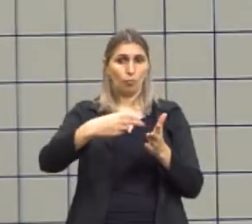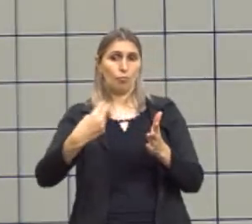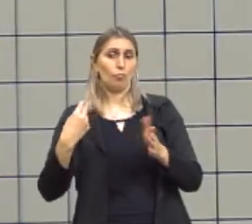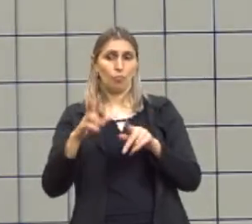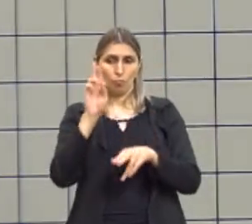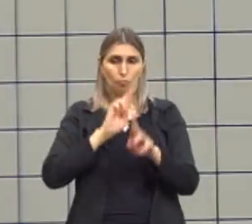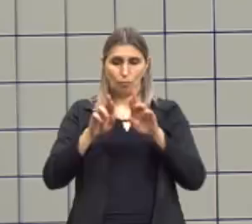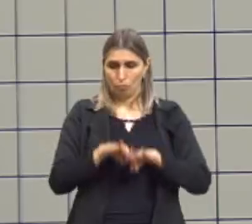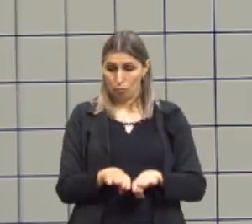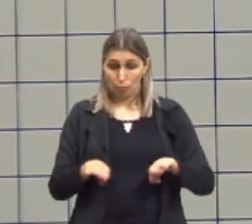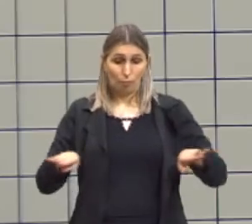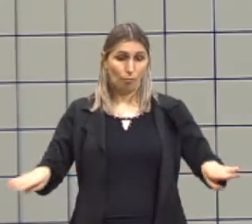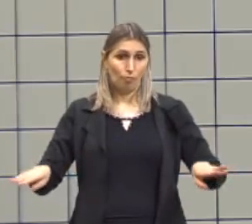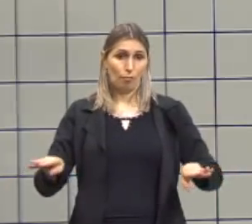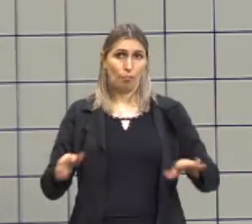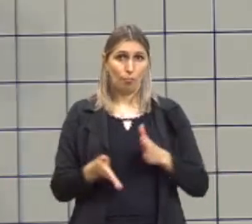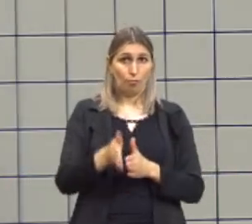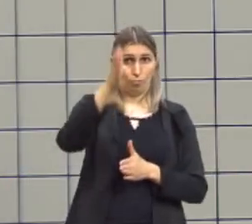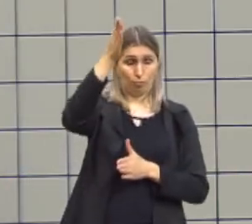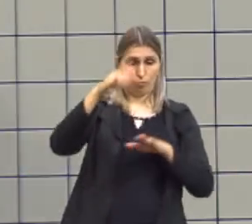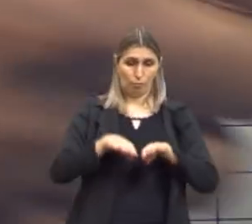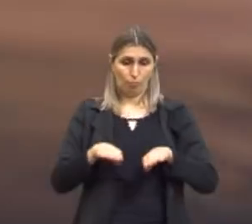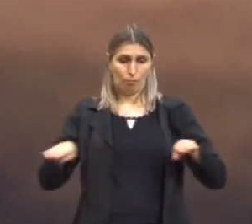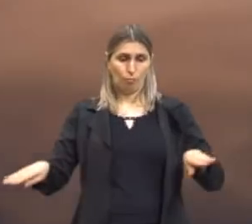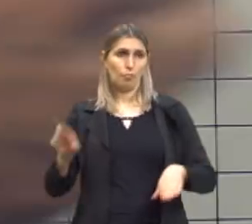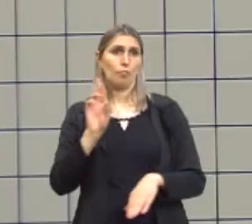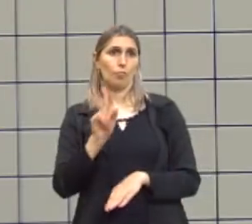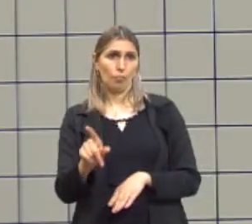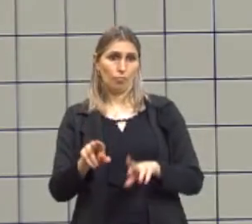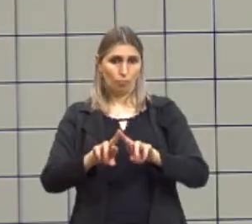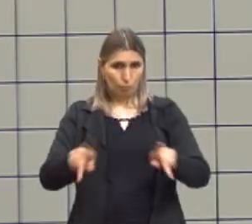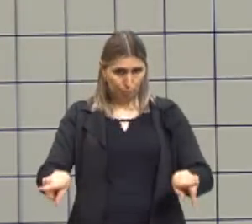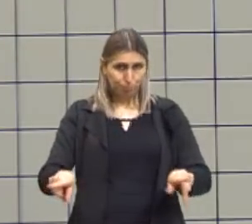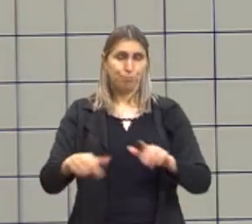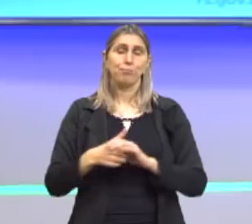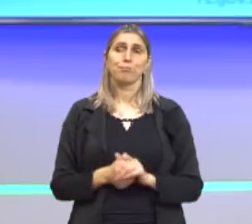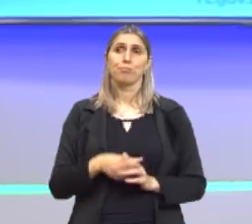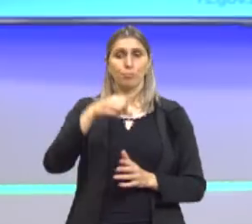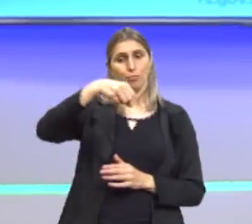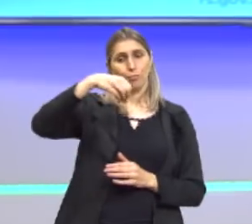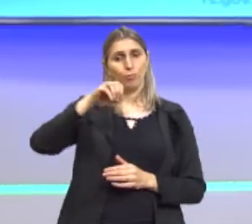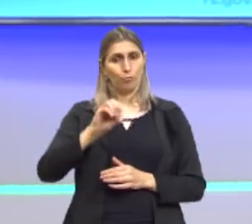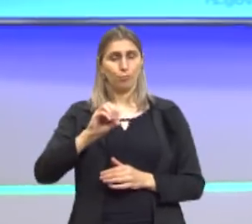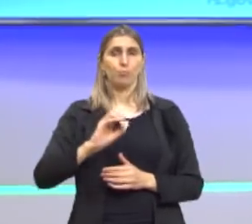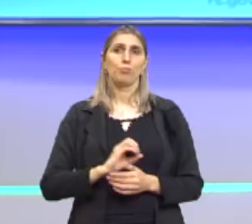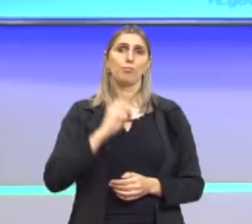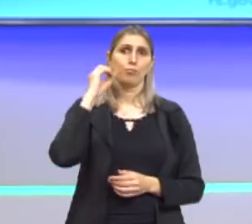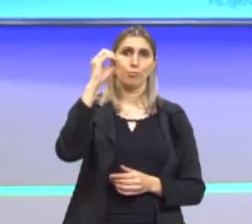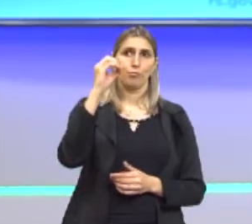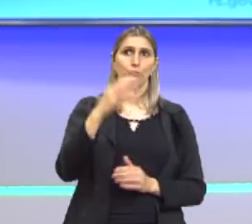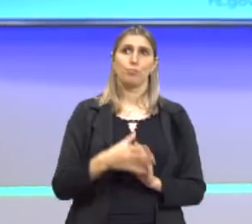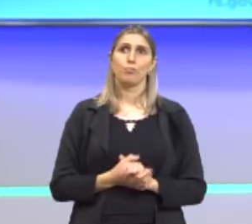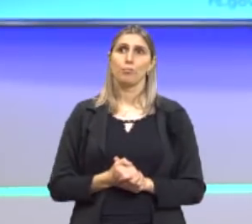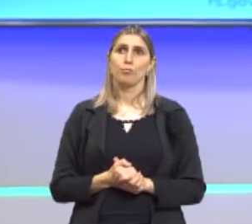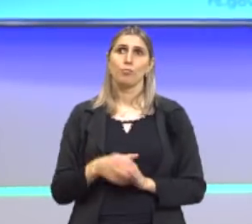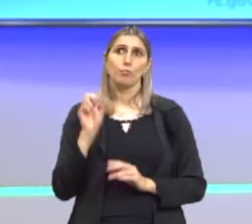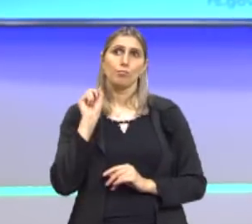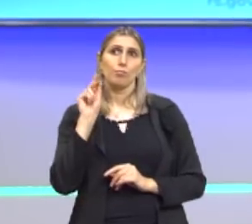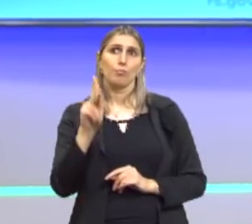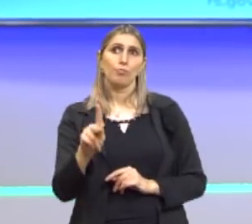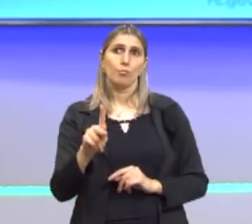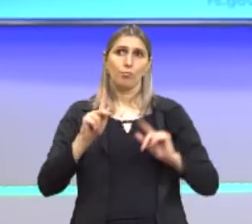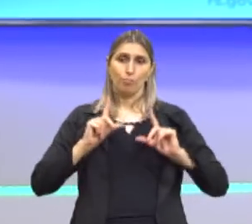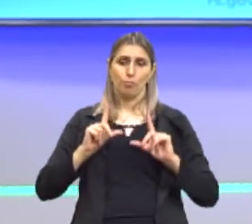superfície. Diferença, né, sempre em torno dos 90 graus. Ok, gente? Então vamos para a tela que nós vamos